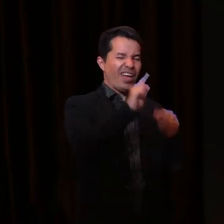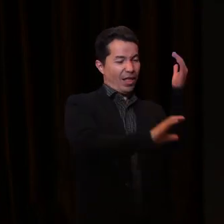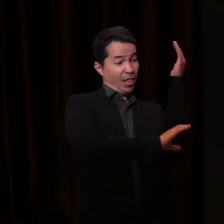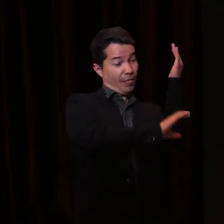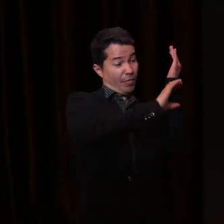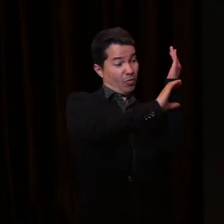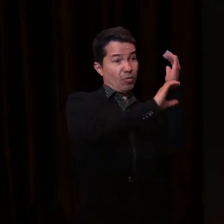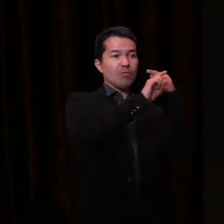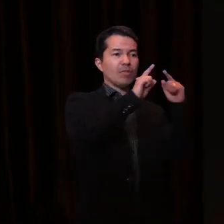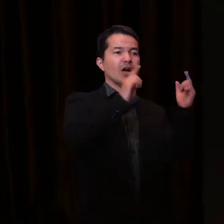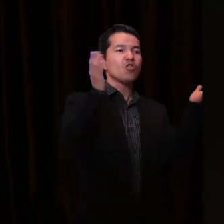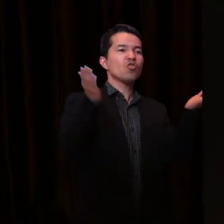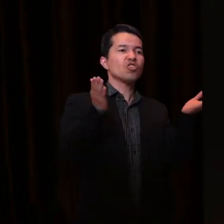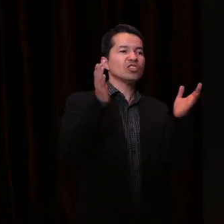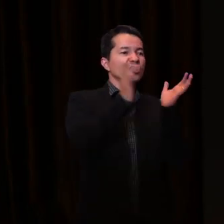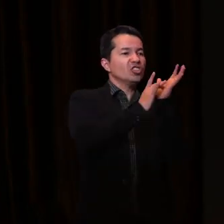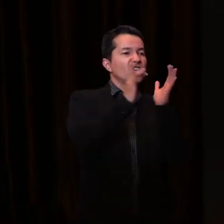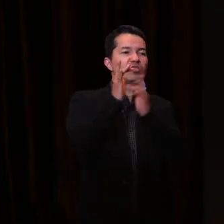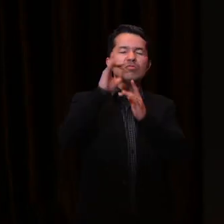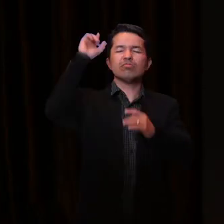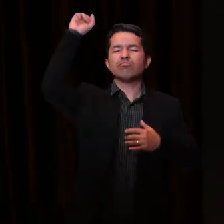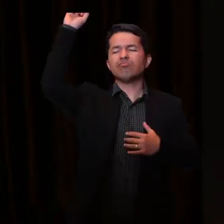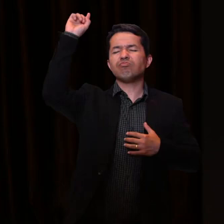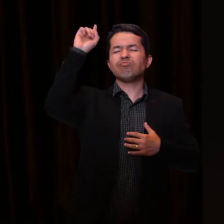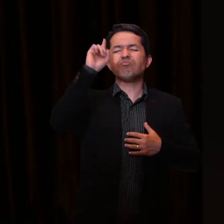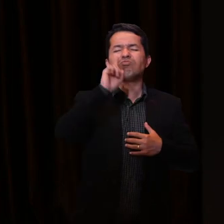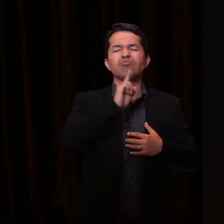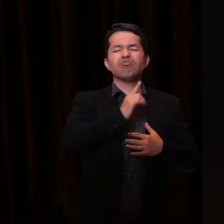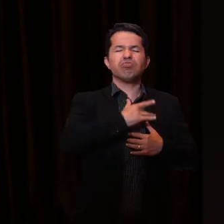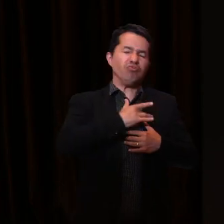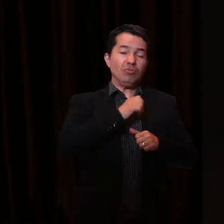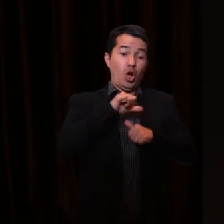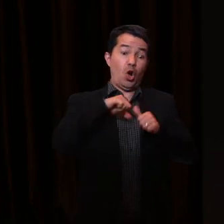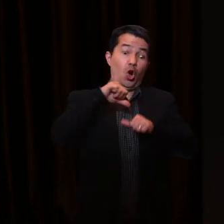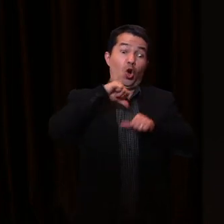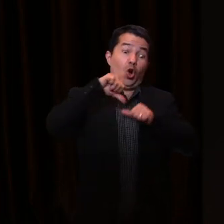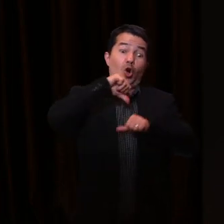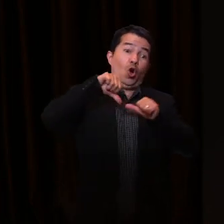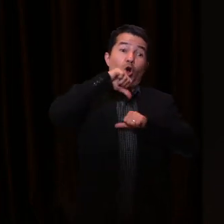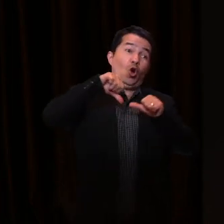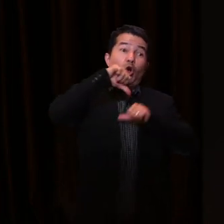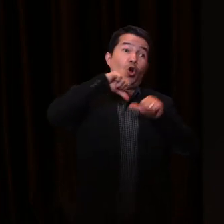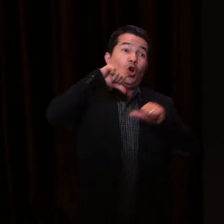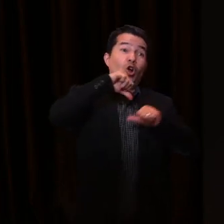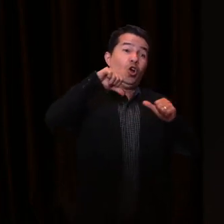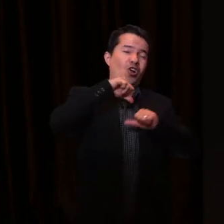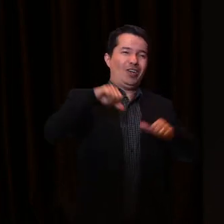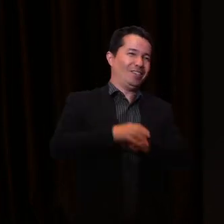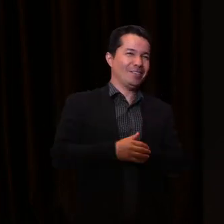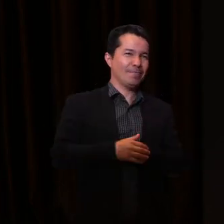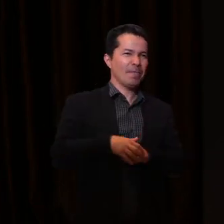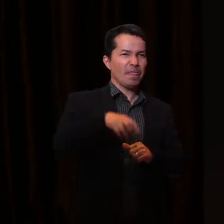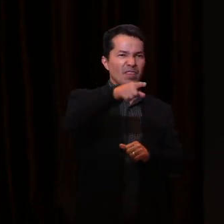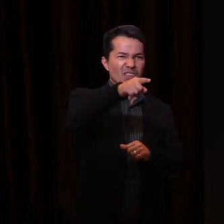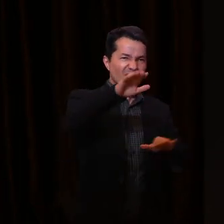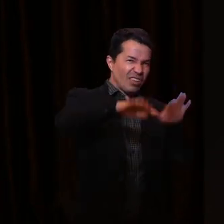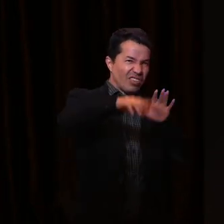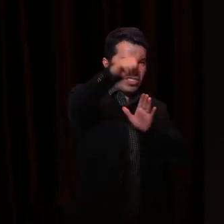que chegou aqui de um jeito e vai voltar de outra forma para casa. Tem gente que chegou aqui